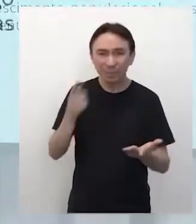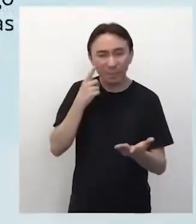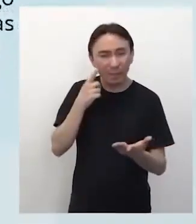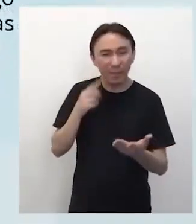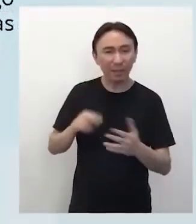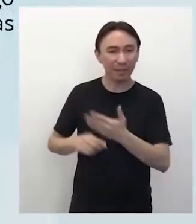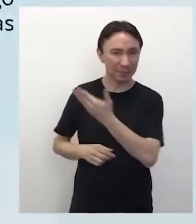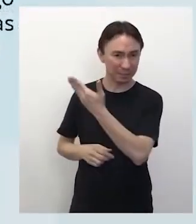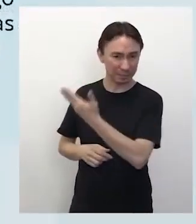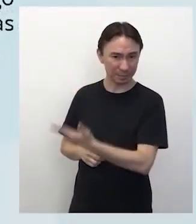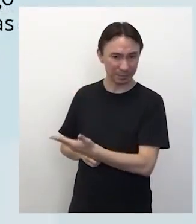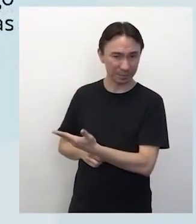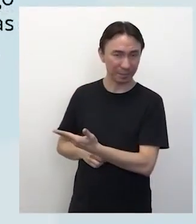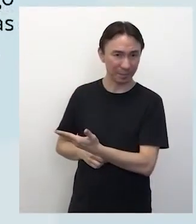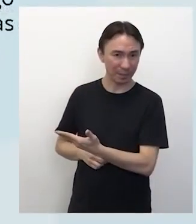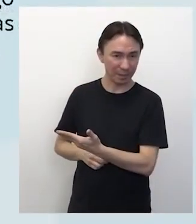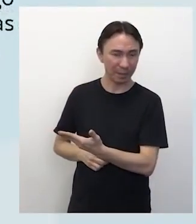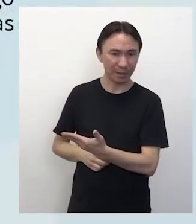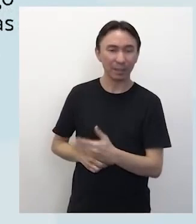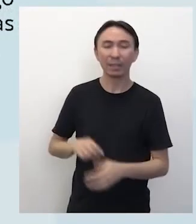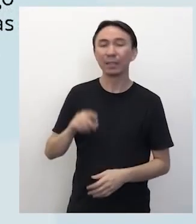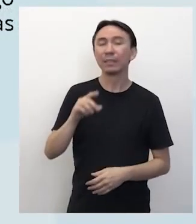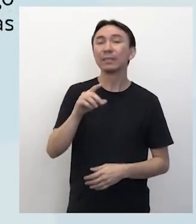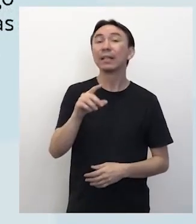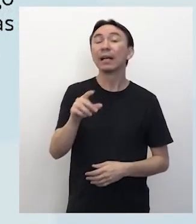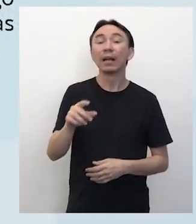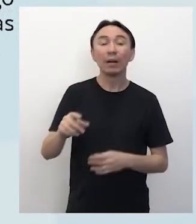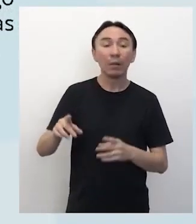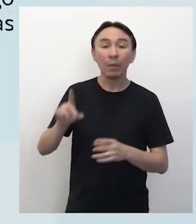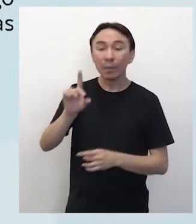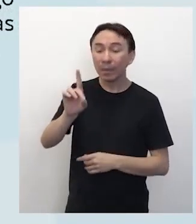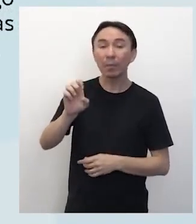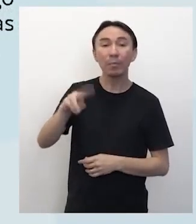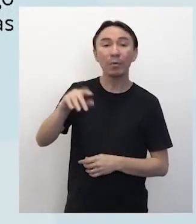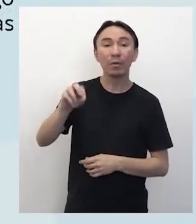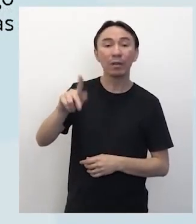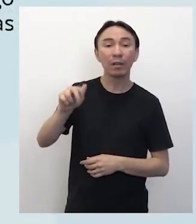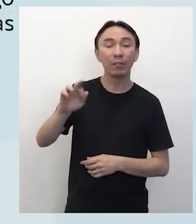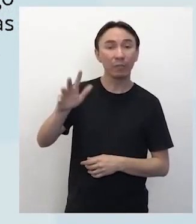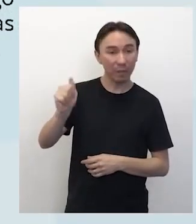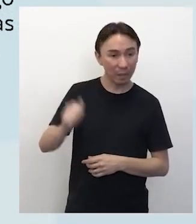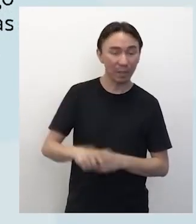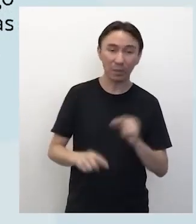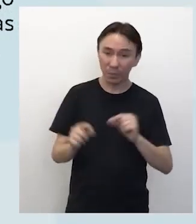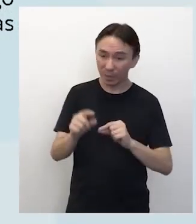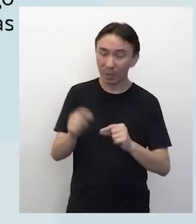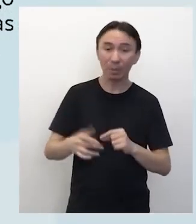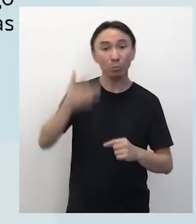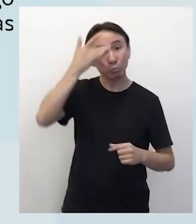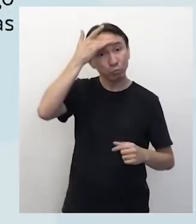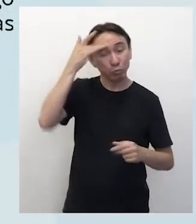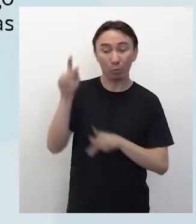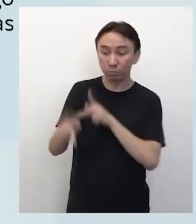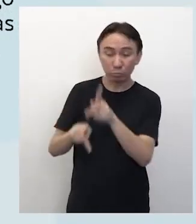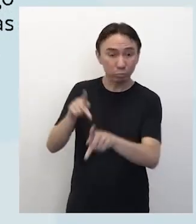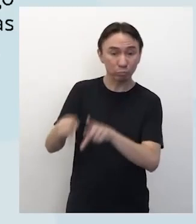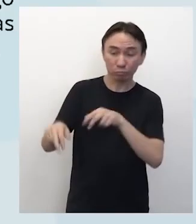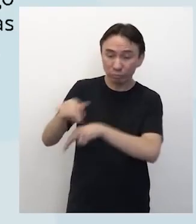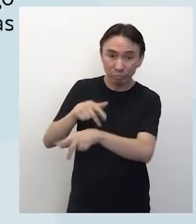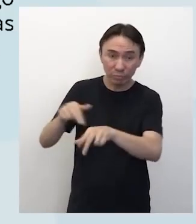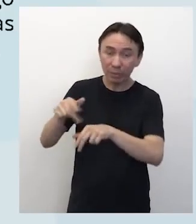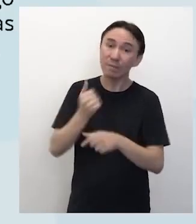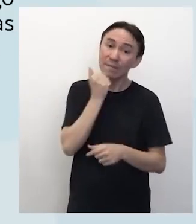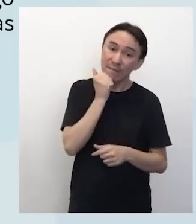Então vamos lá, acompanhem na tela. Então nós temos aí ciência que estuda as populações humanas e suas